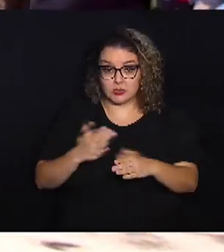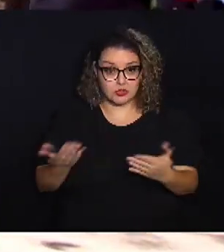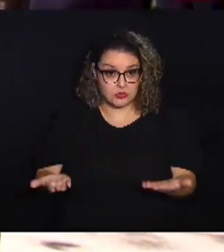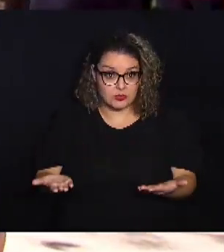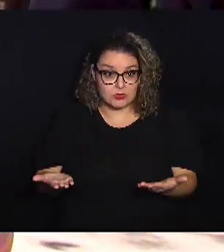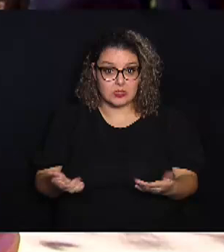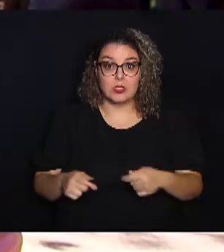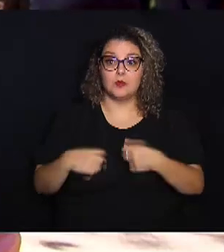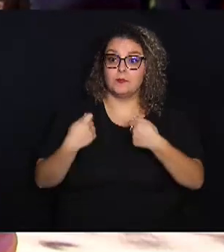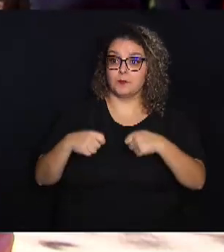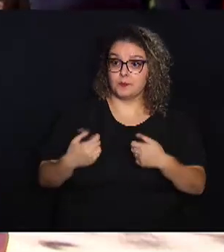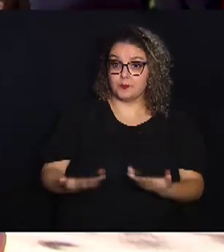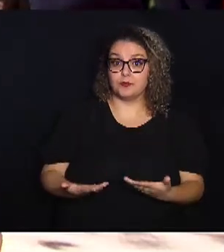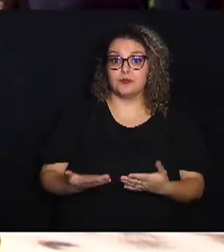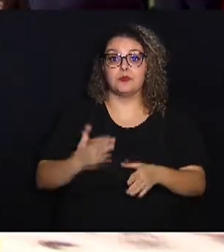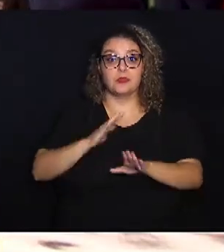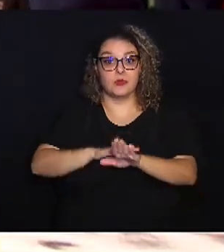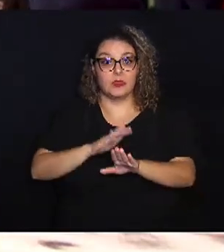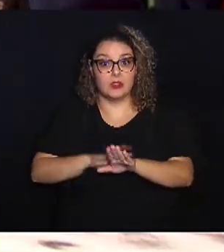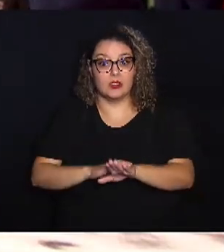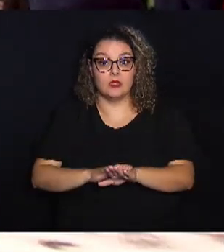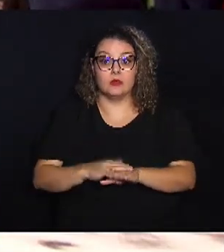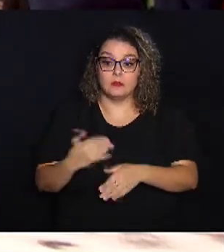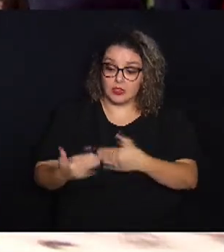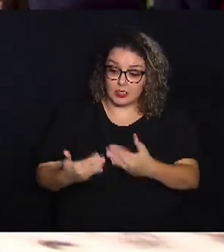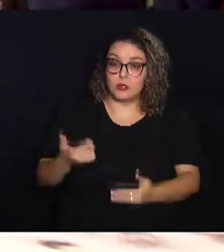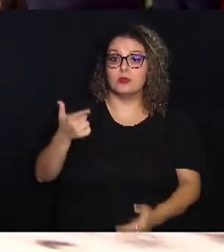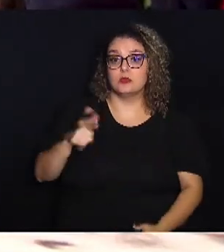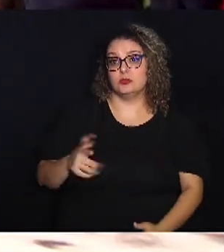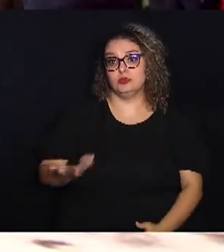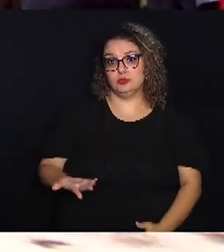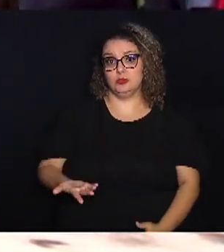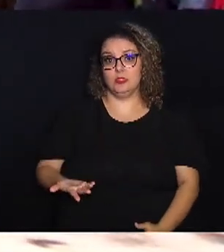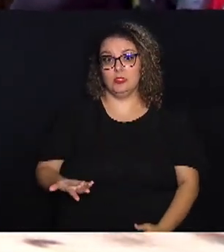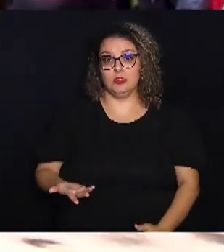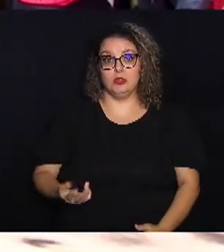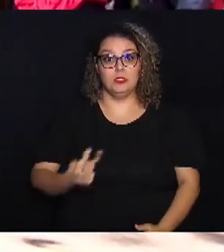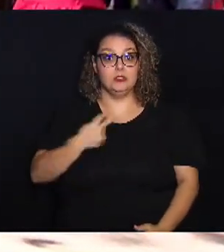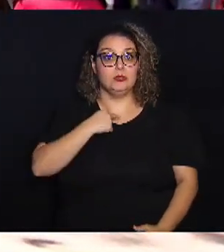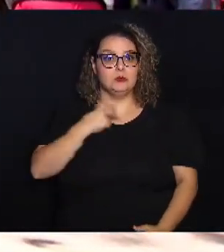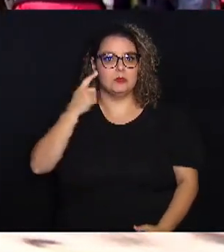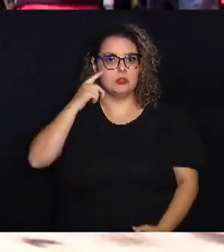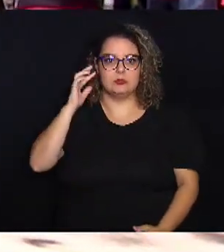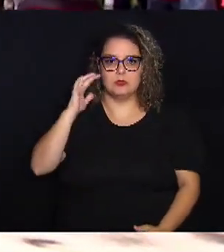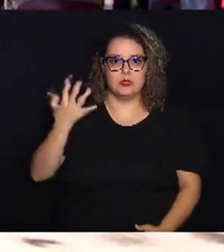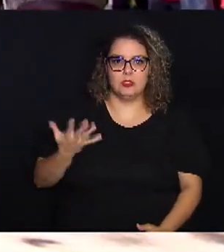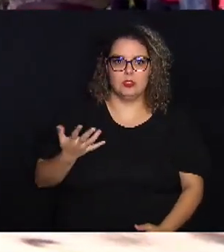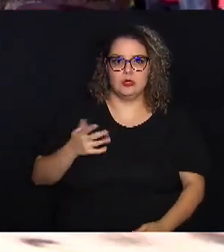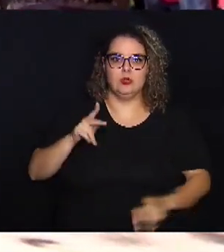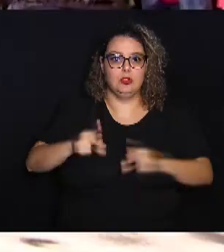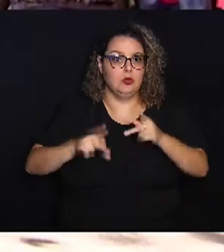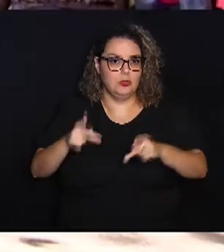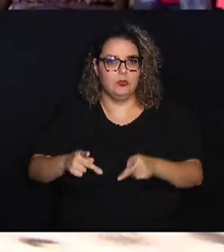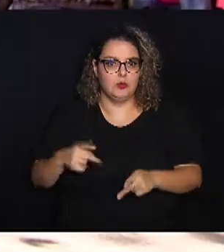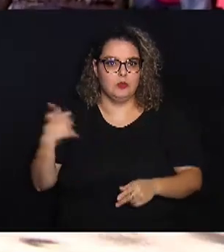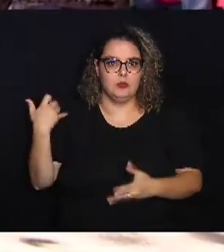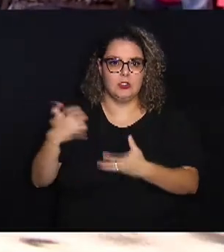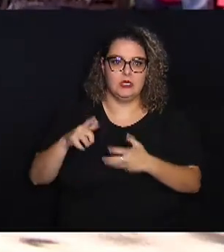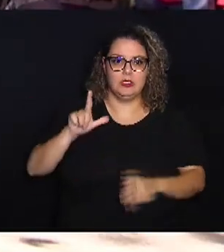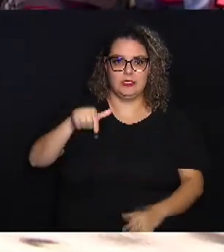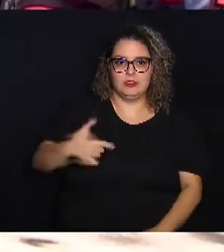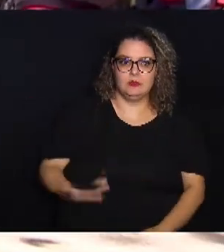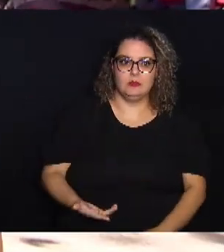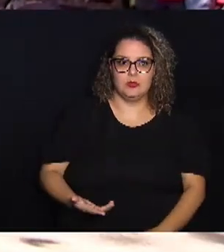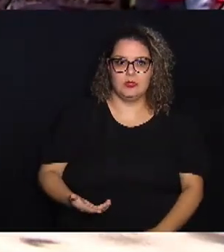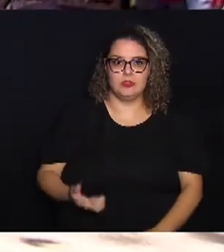elas precisam de atividades para se manter ativas. Nós não podemos pensar que o público idoso, depois que se aposenta, ele é